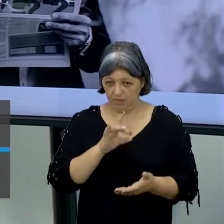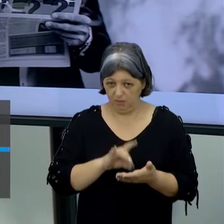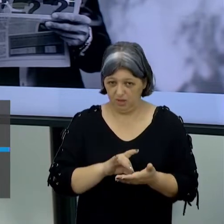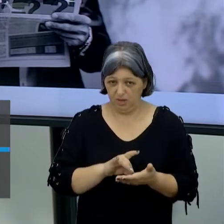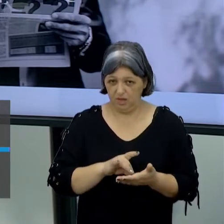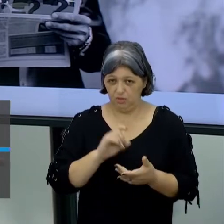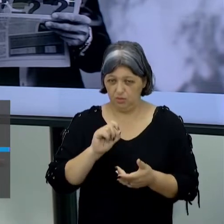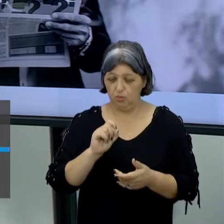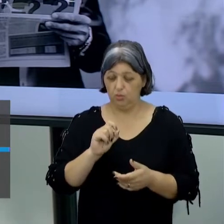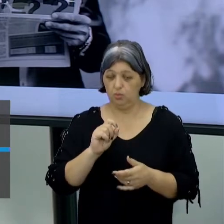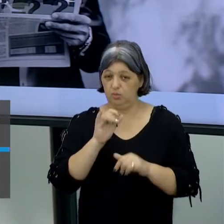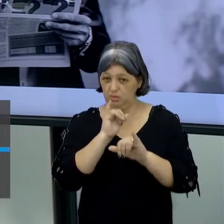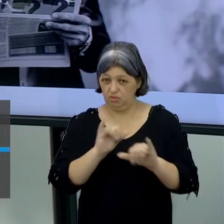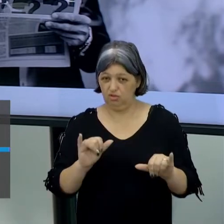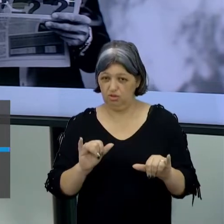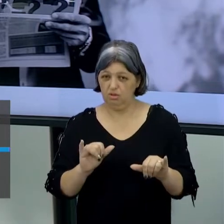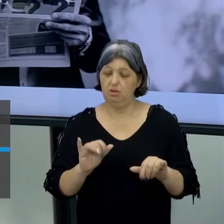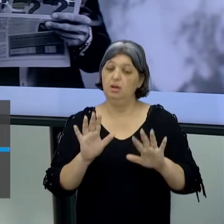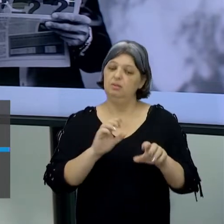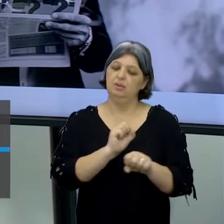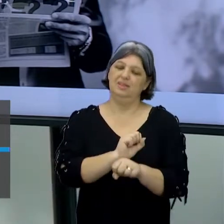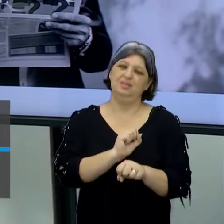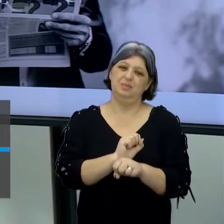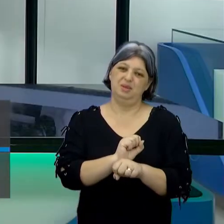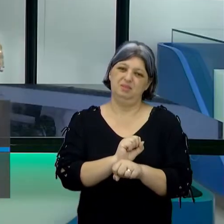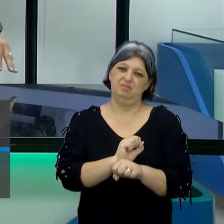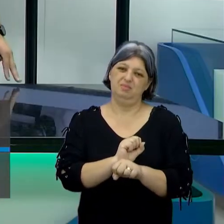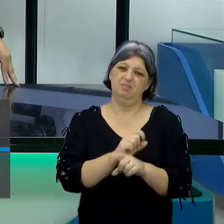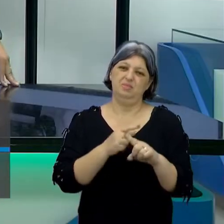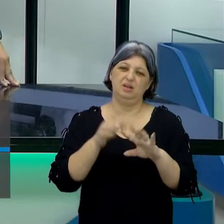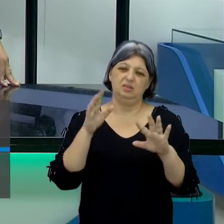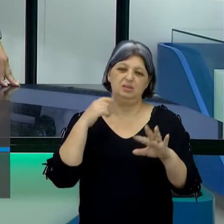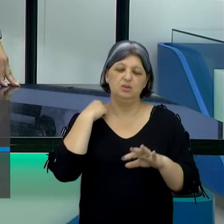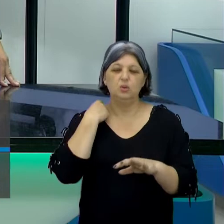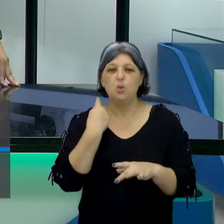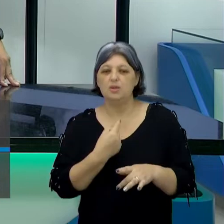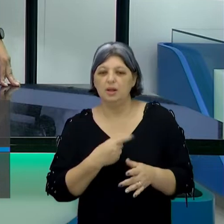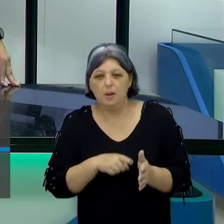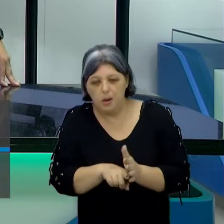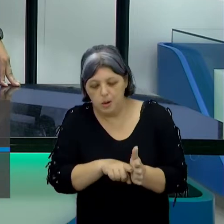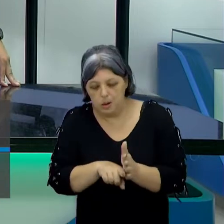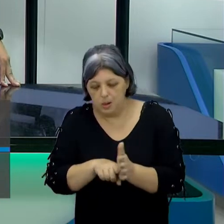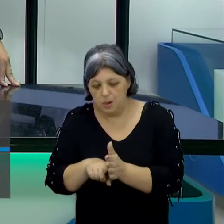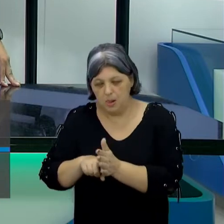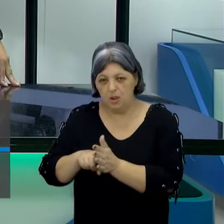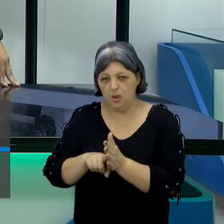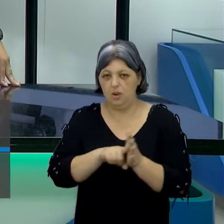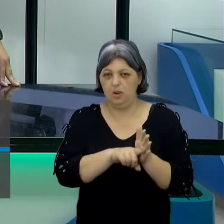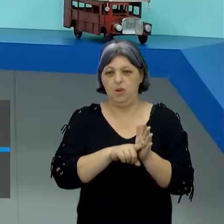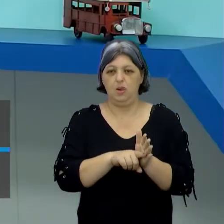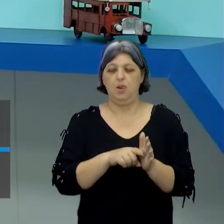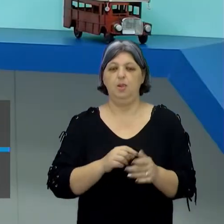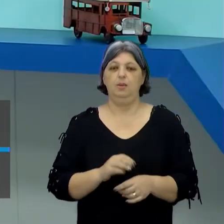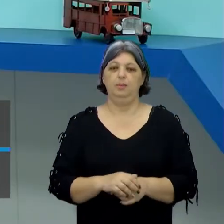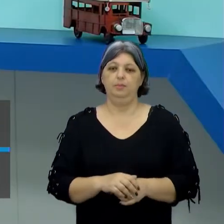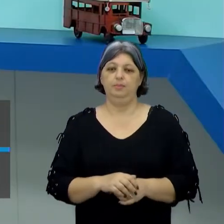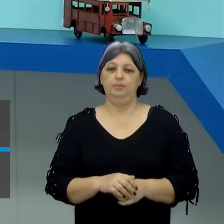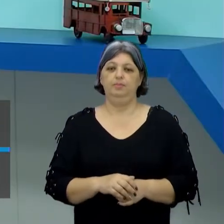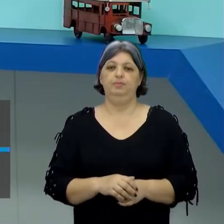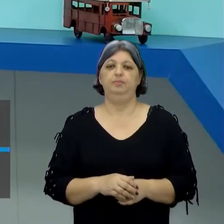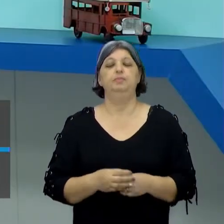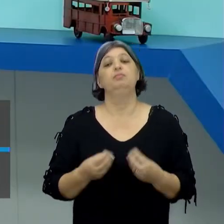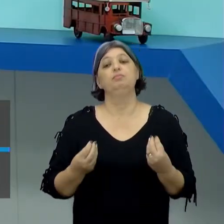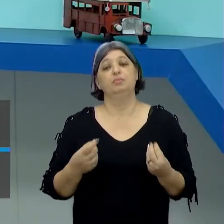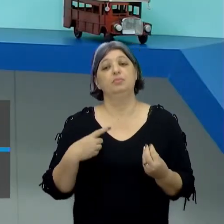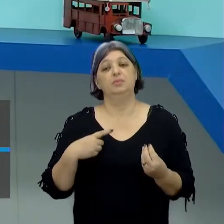então não deve ser verdade. Então espera, a gente tem esse senso de repórter, né? A gente quer falar, a gente quer dar o furo, a gente quer dar a notícia. Eu estou pensando aqui que como a gente